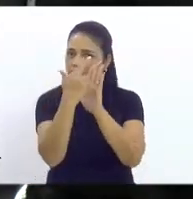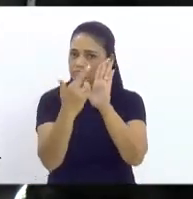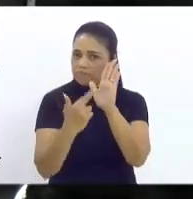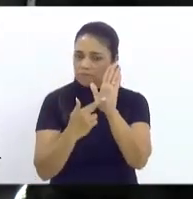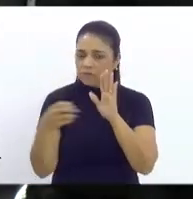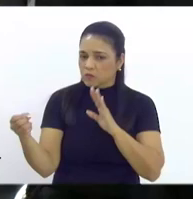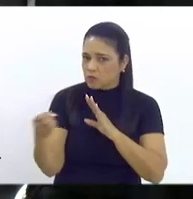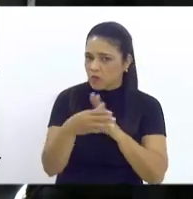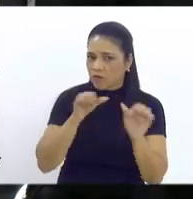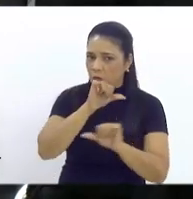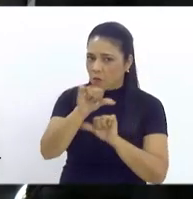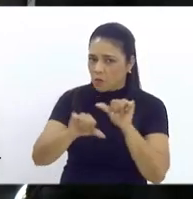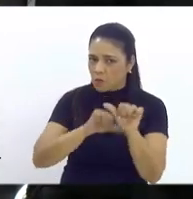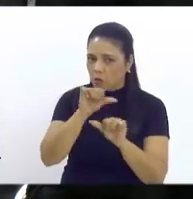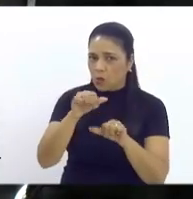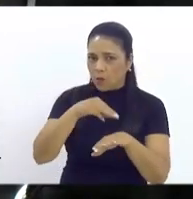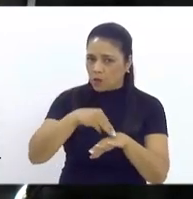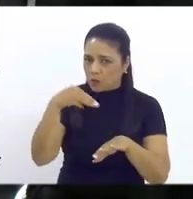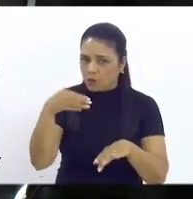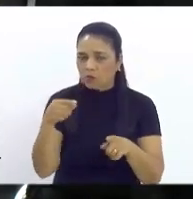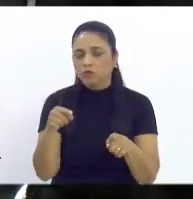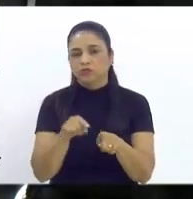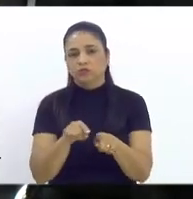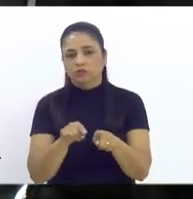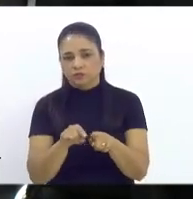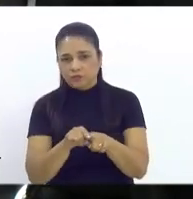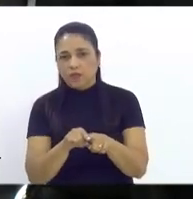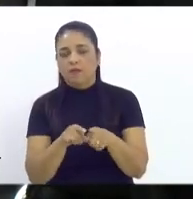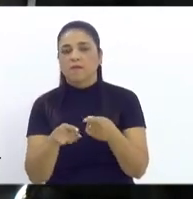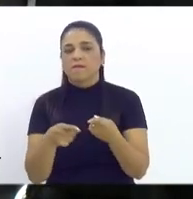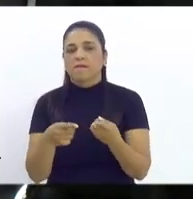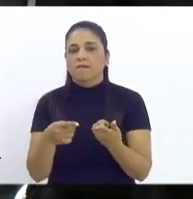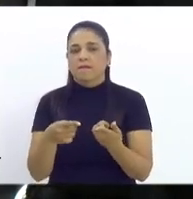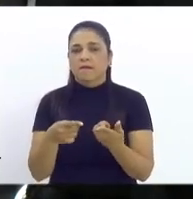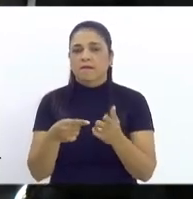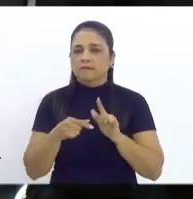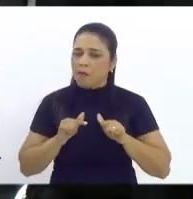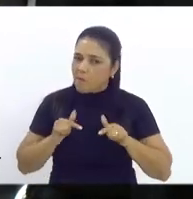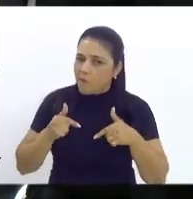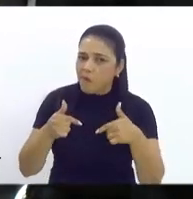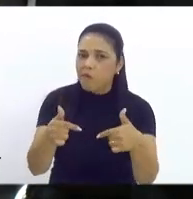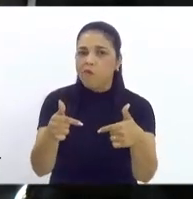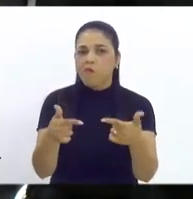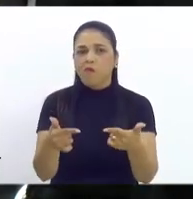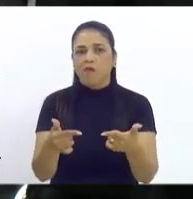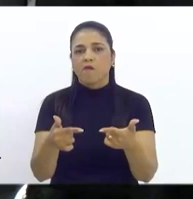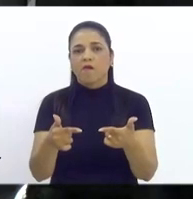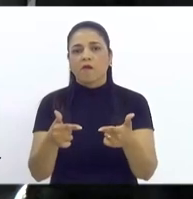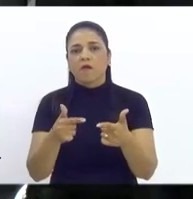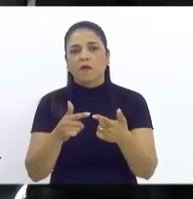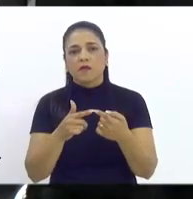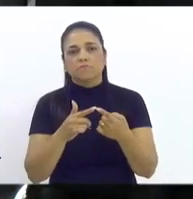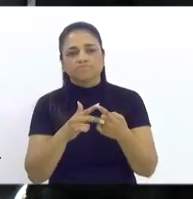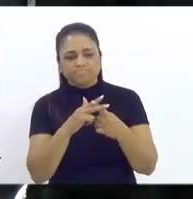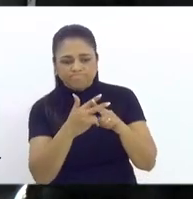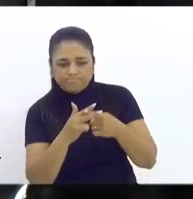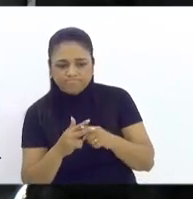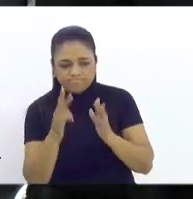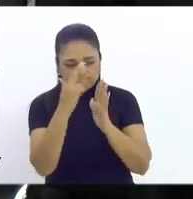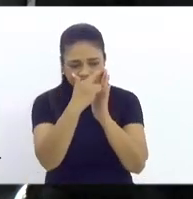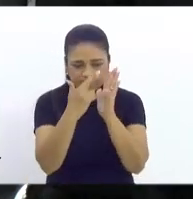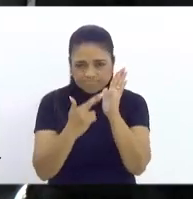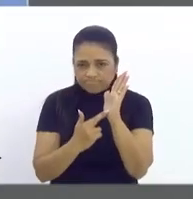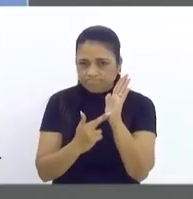mudaram algumas metodologias aí de atuação. Então, fizemos revisão de procedimentos internos